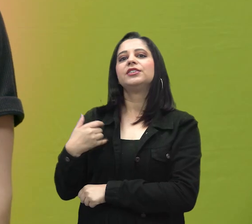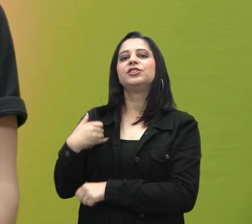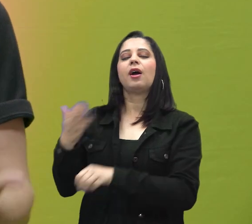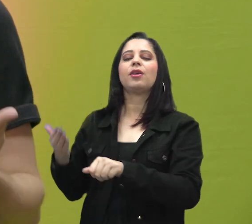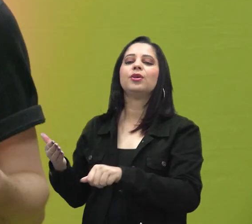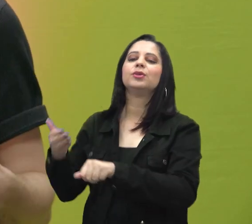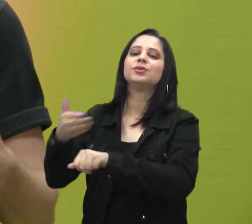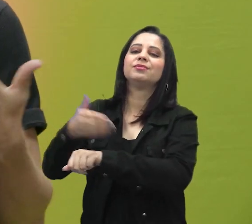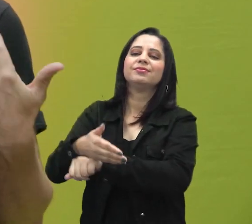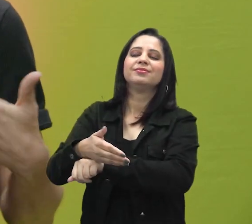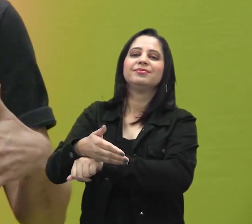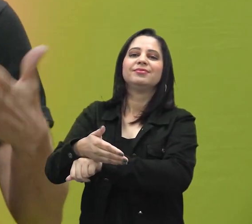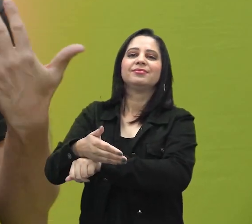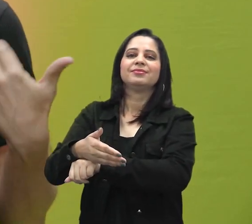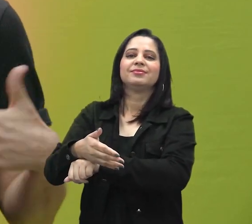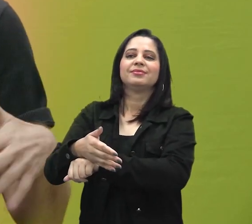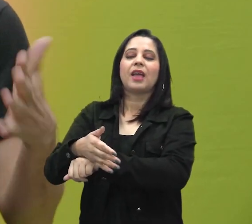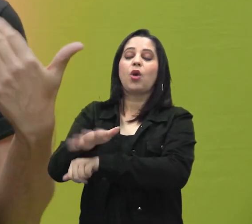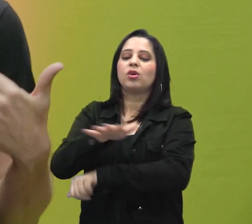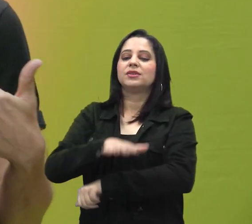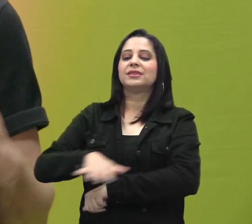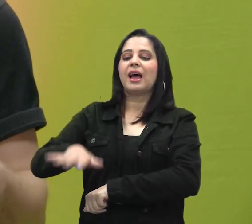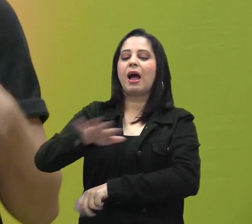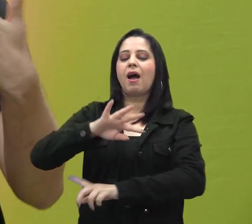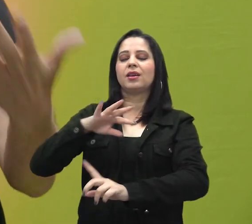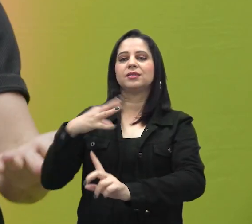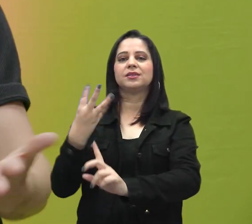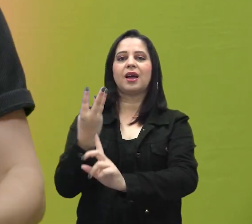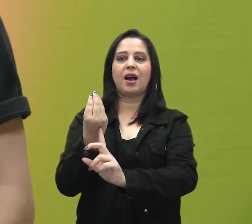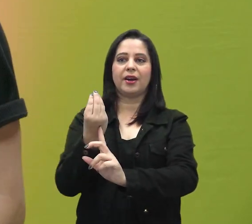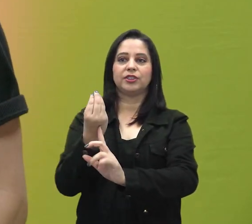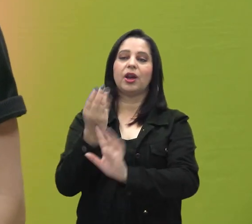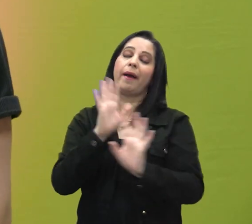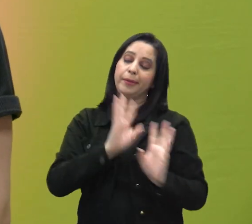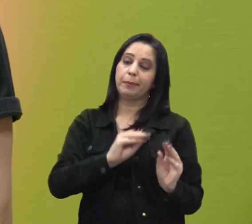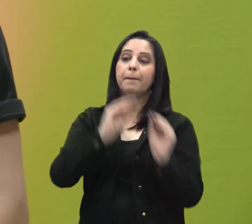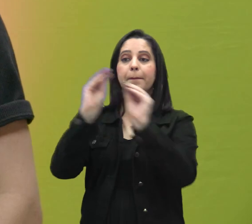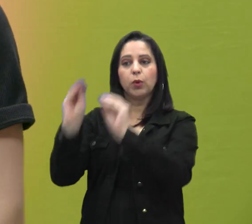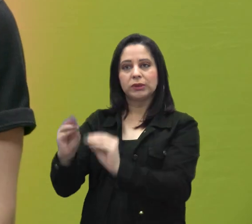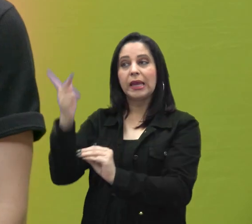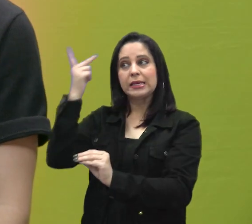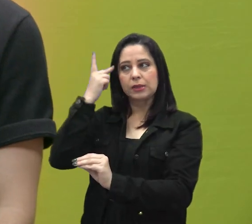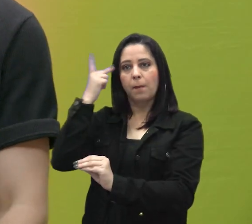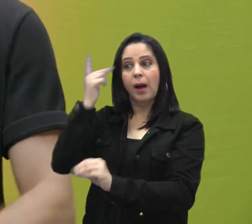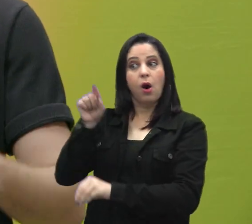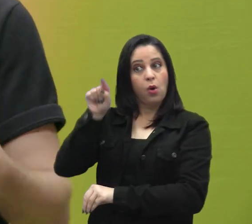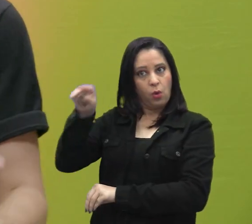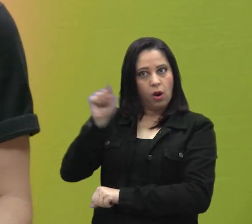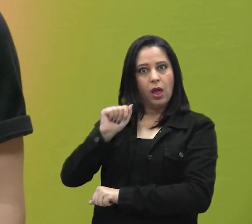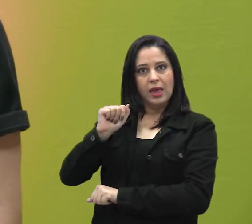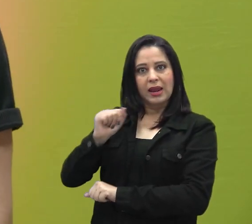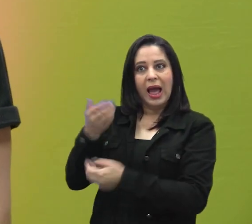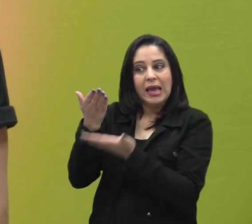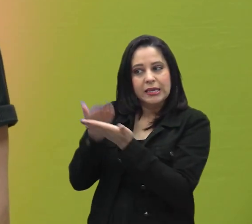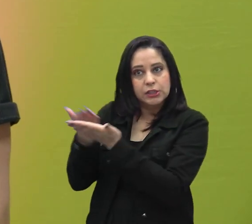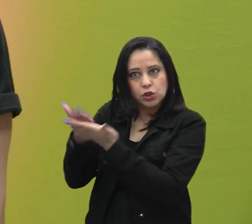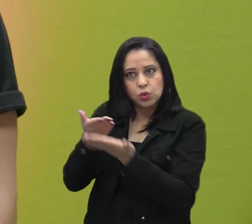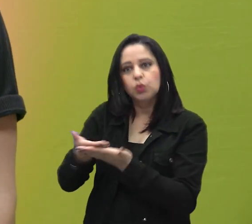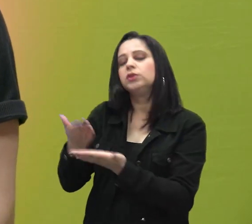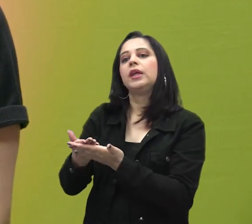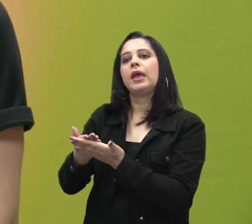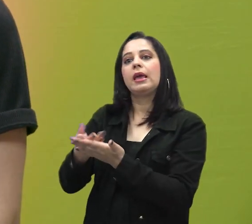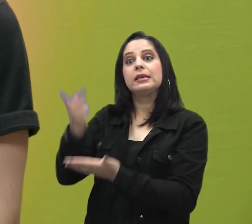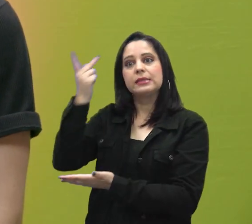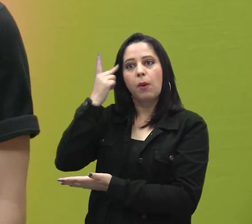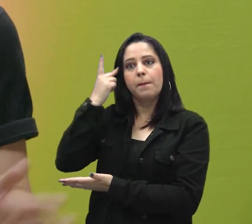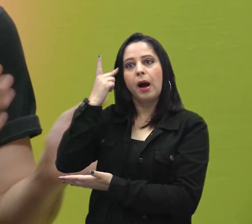E volto a querer movimentar esse lugar dentro de mim. Daí quando eu vou para São Paulo estudar teatro para tirar o meu DRT e me